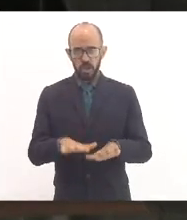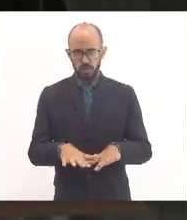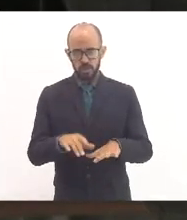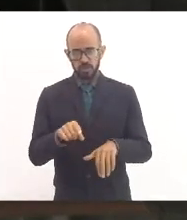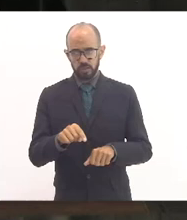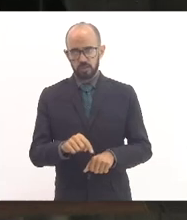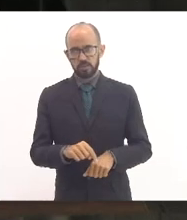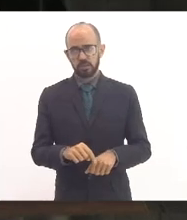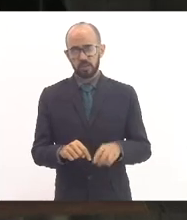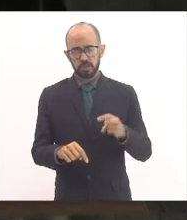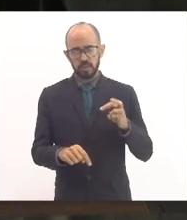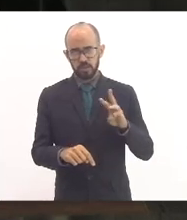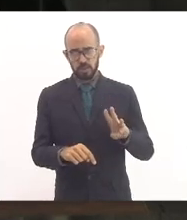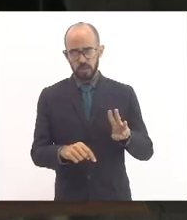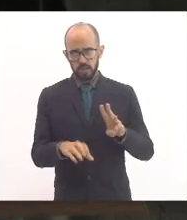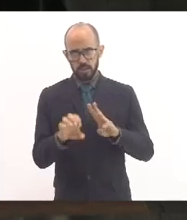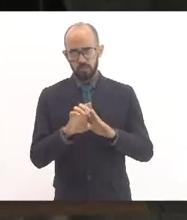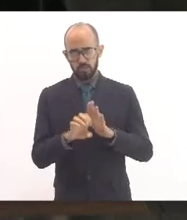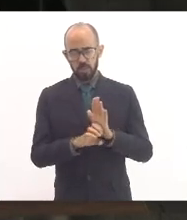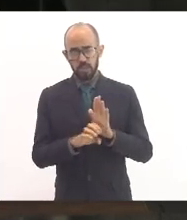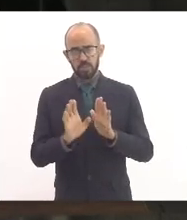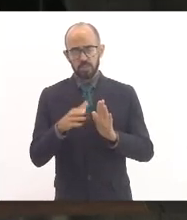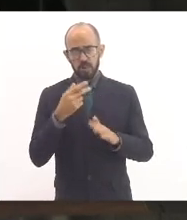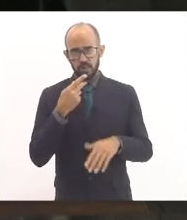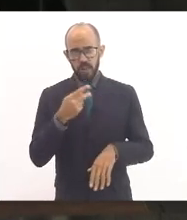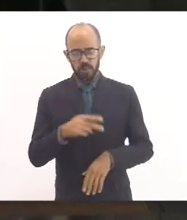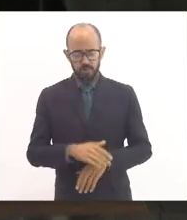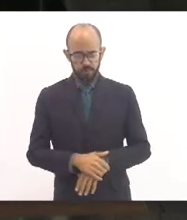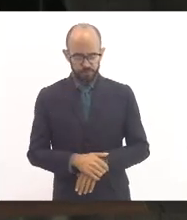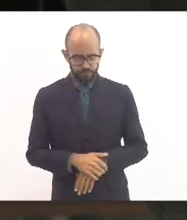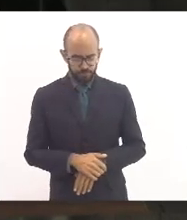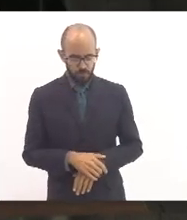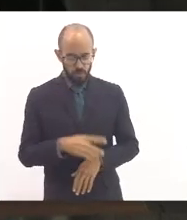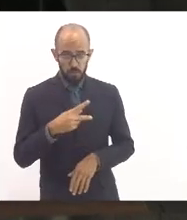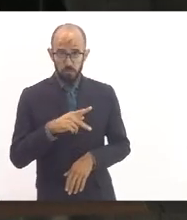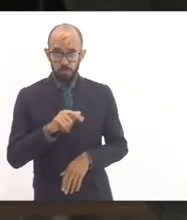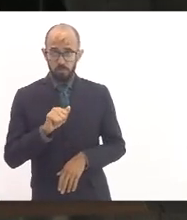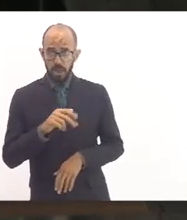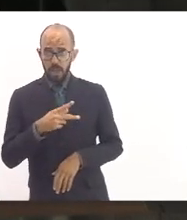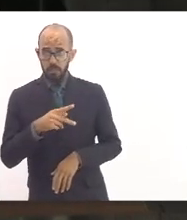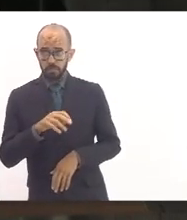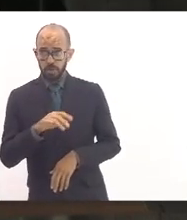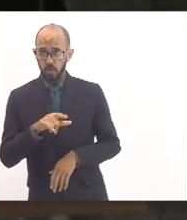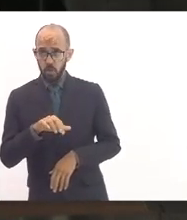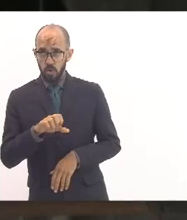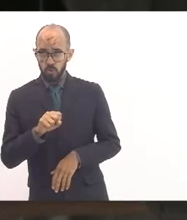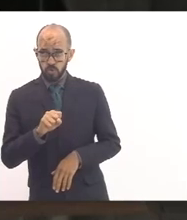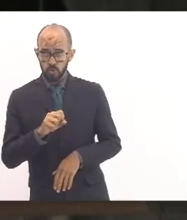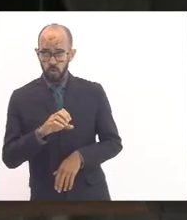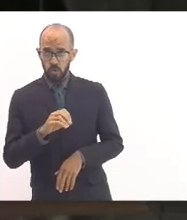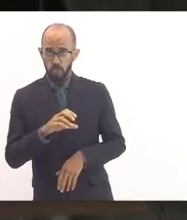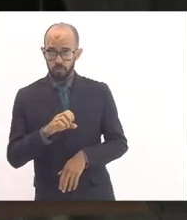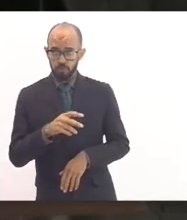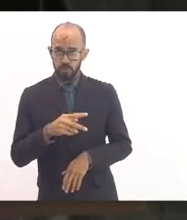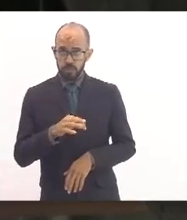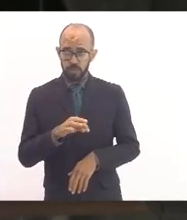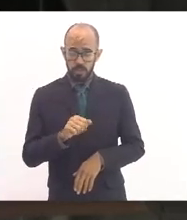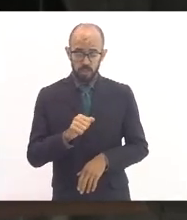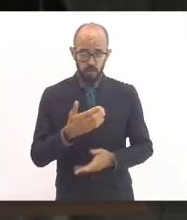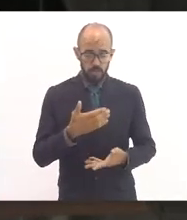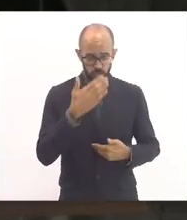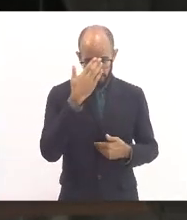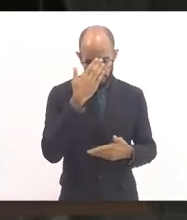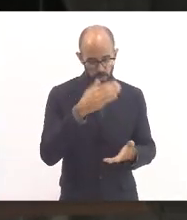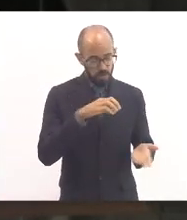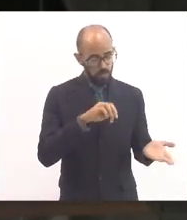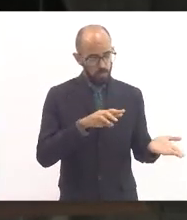emendas importante 6326 3760 os papiloscopistas e eu queria agradecer ao Márcio Garcia que